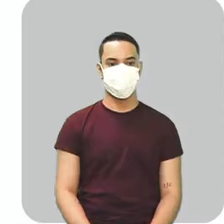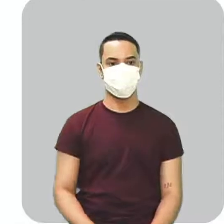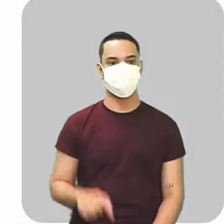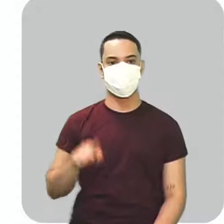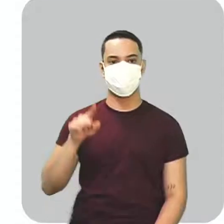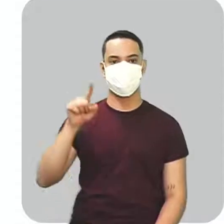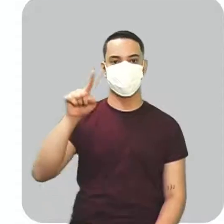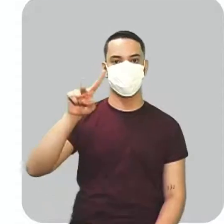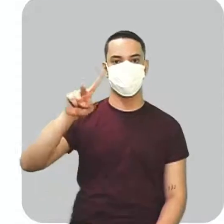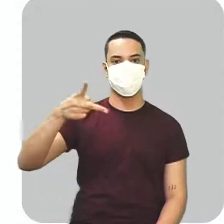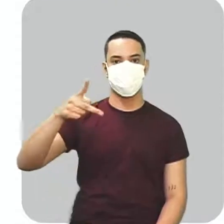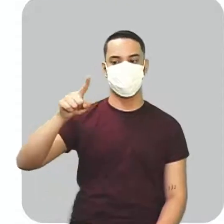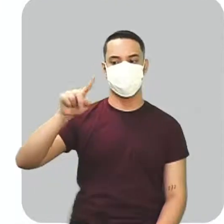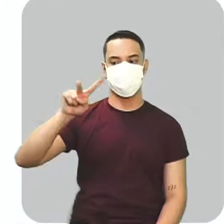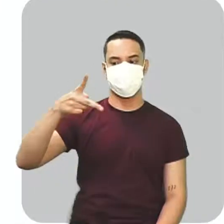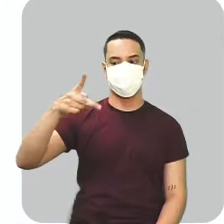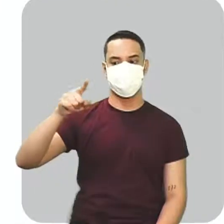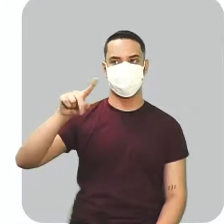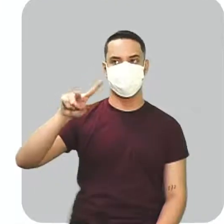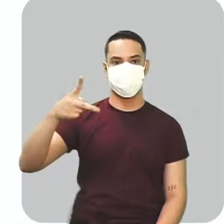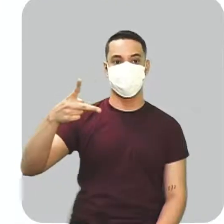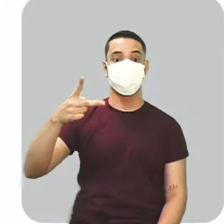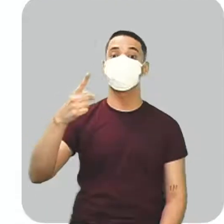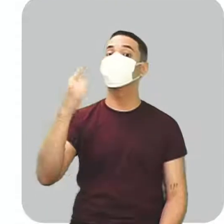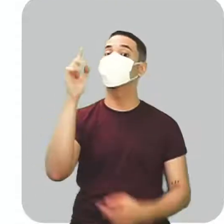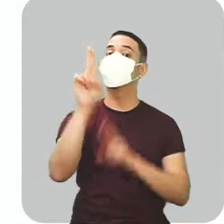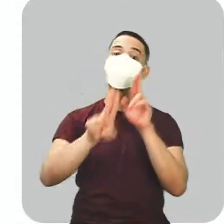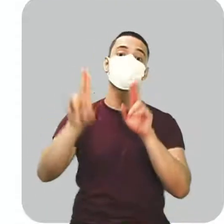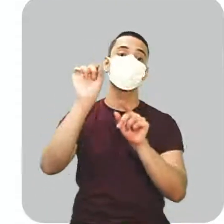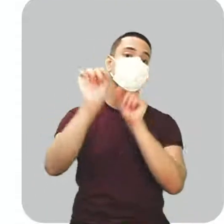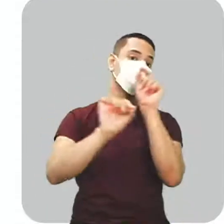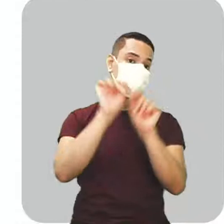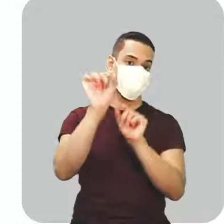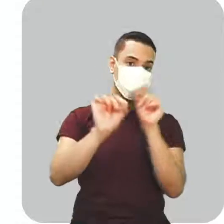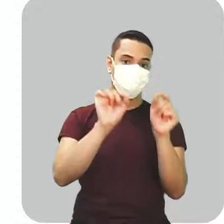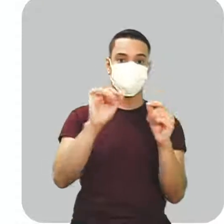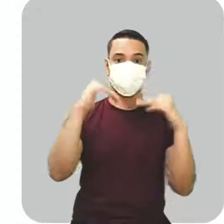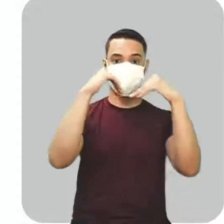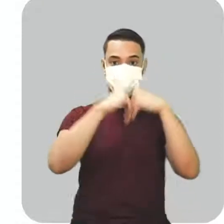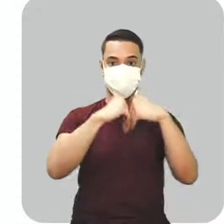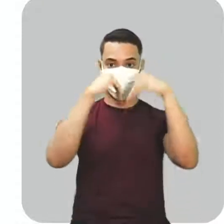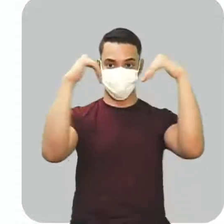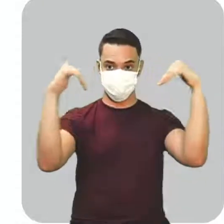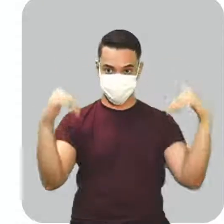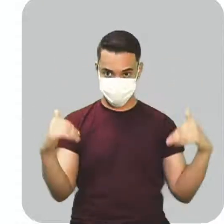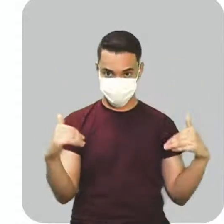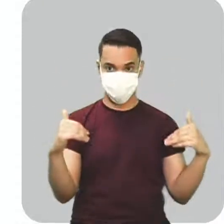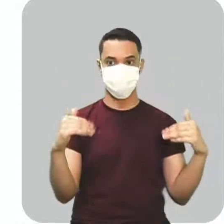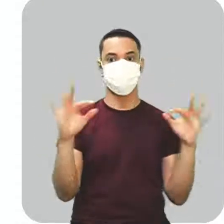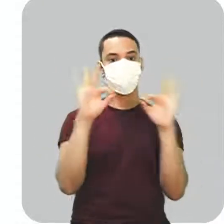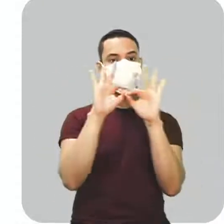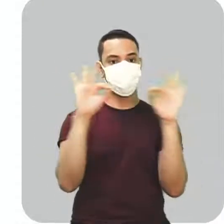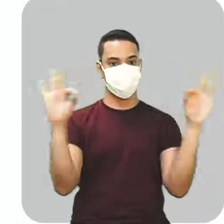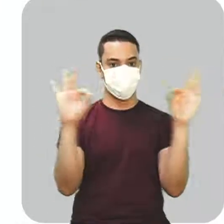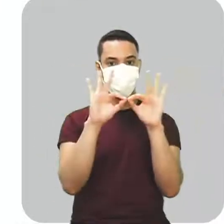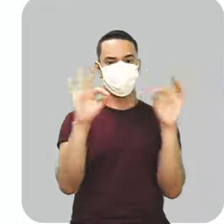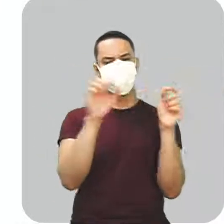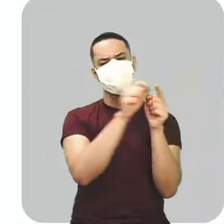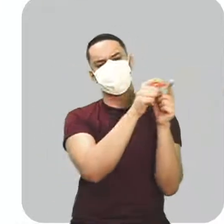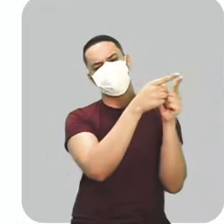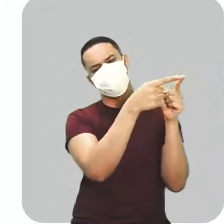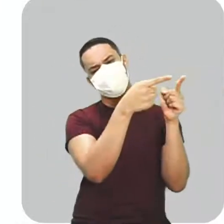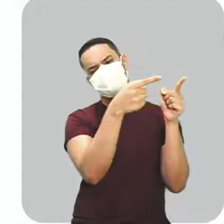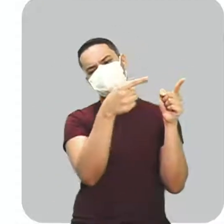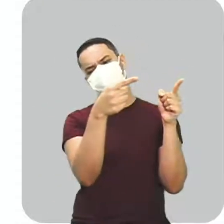O ponto e vírgula é empregado para separar as orações coordenadas muito longas, aquelas